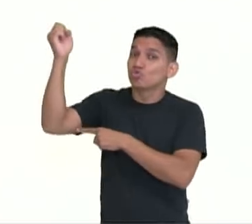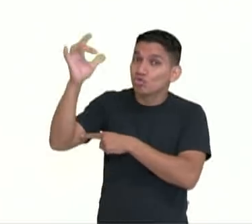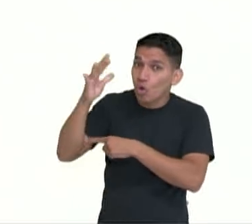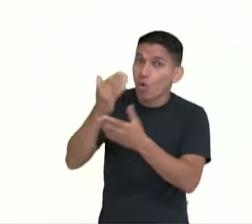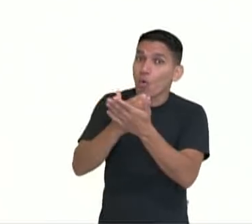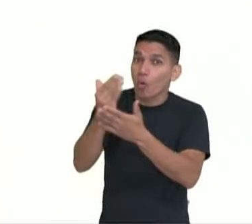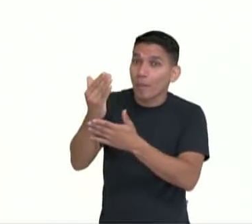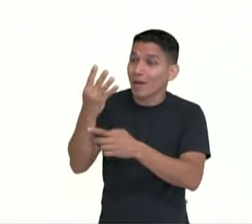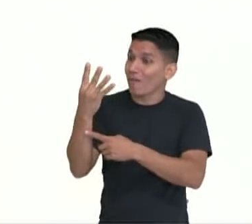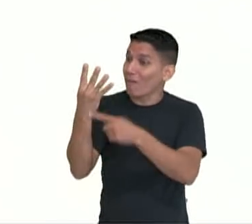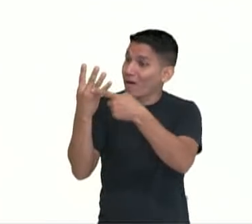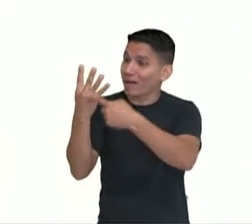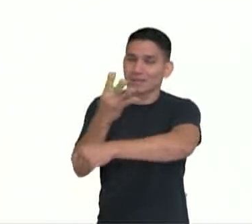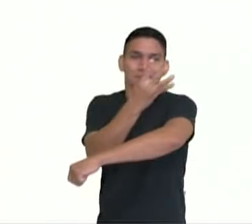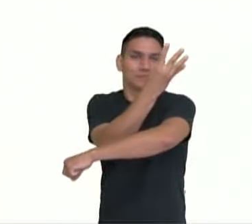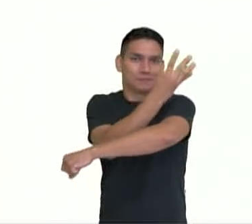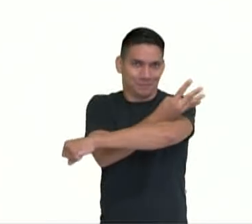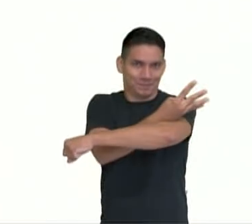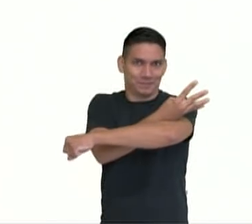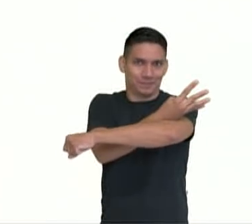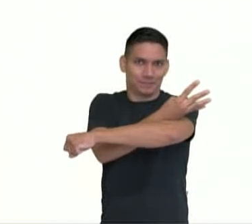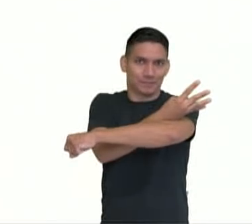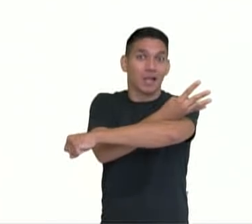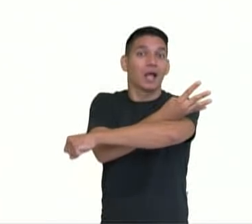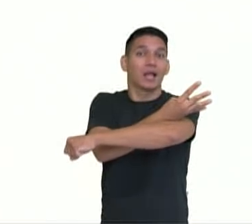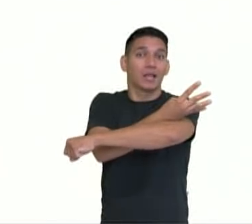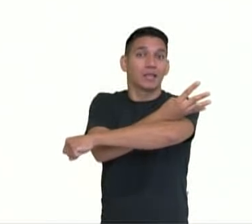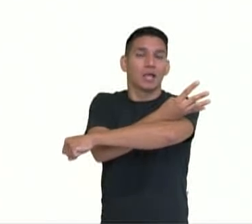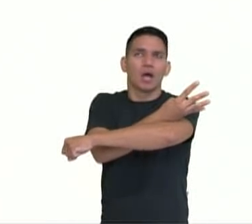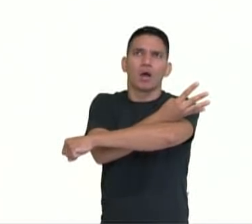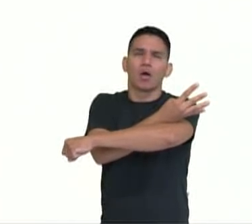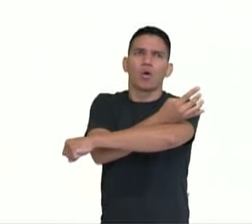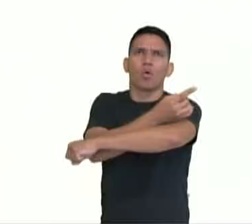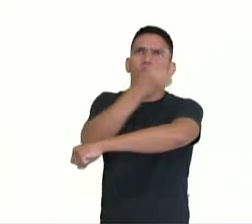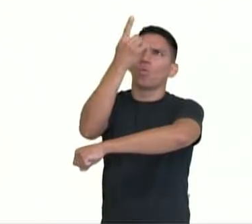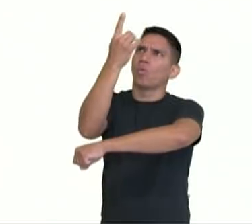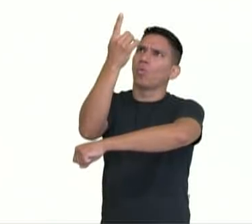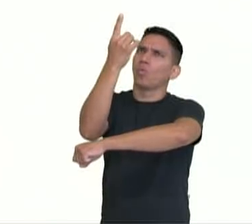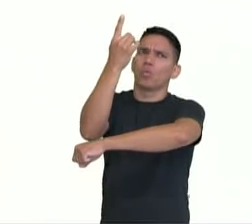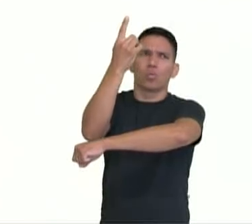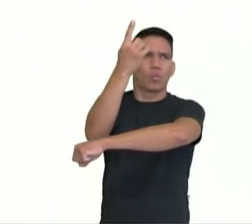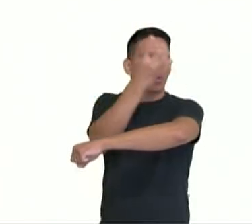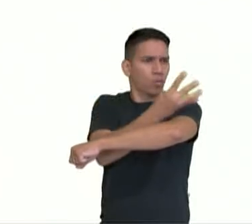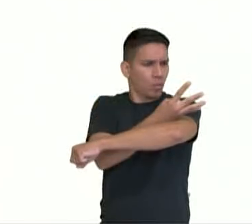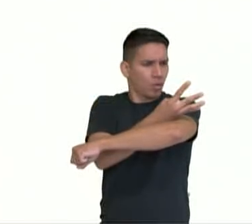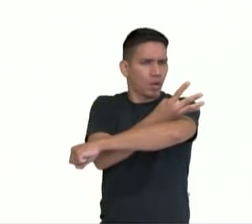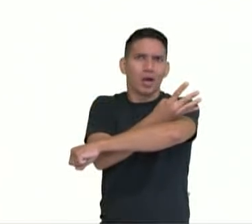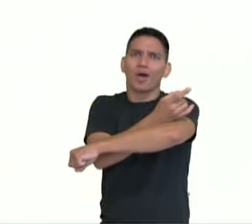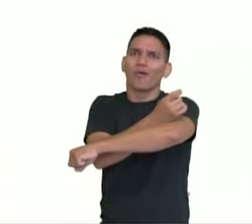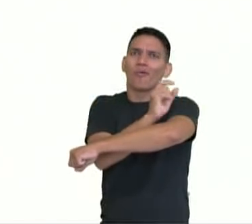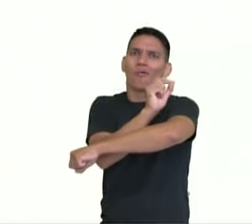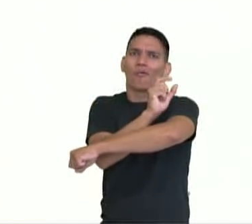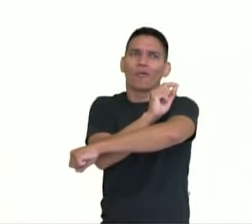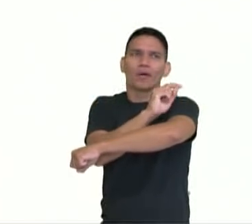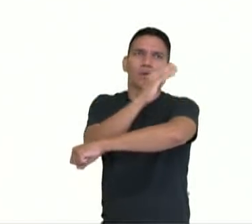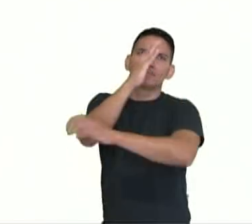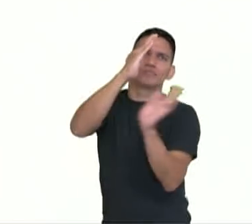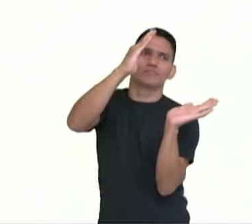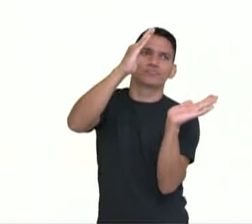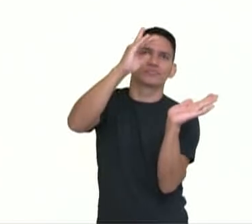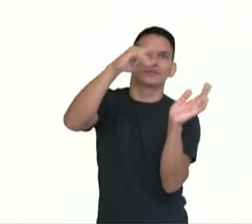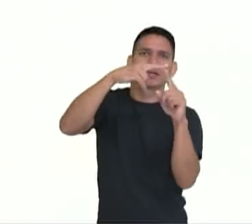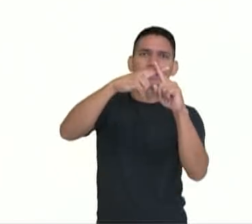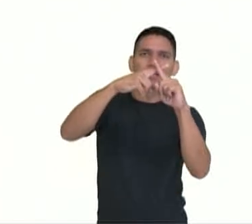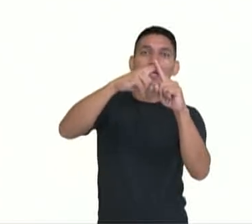no ponto 4, entre os pontos 1 e 4, nós vamos ter o Sudeste,